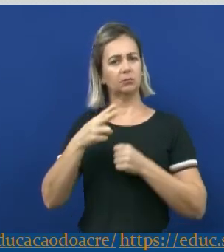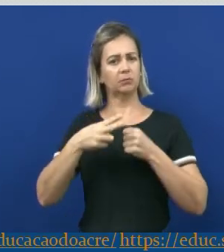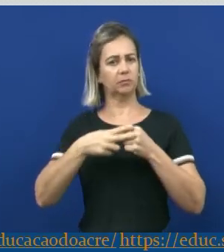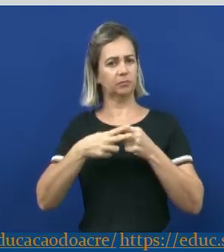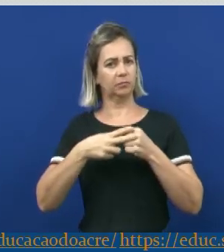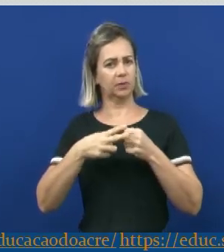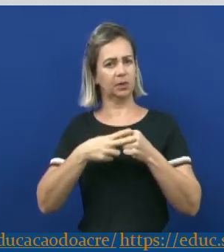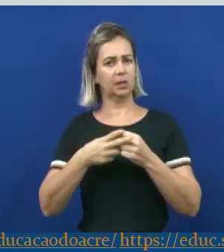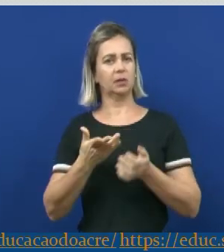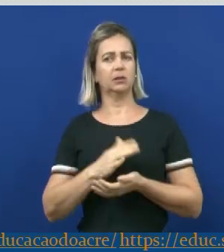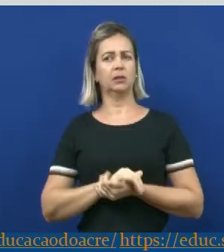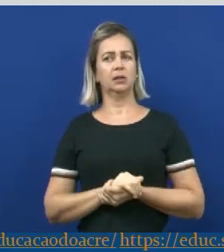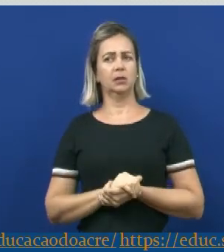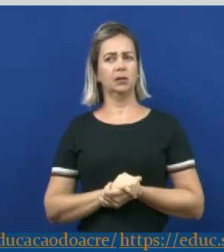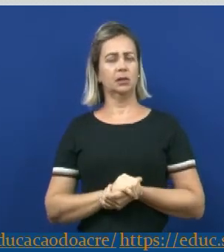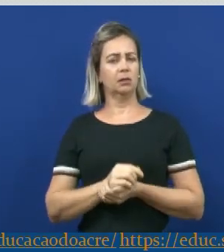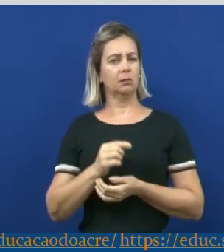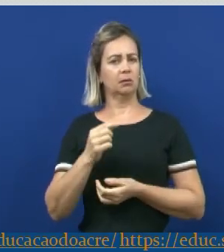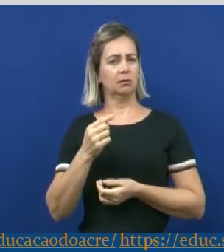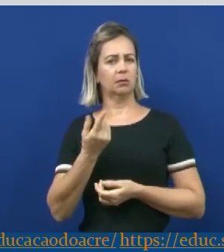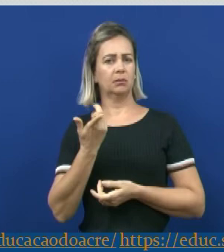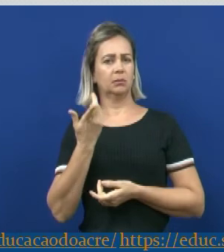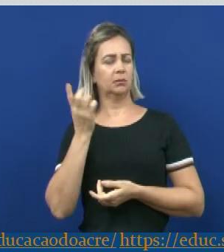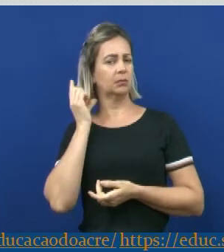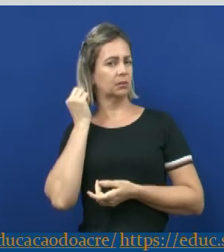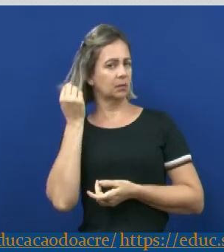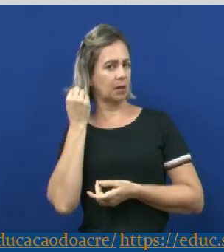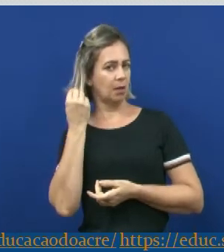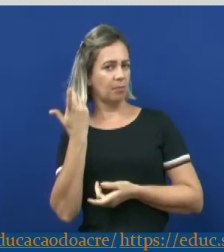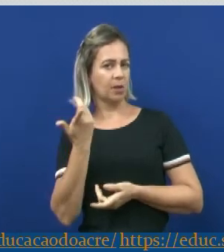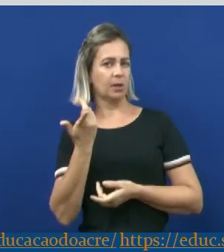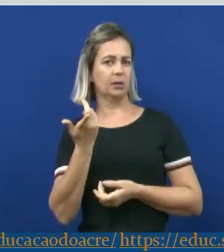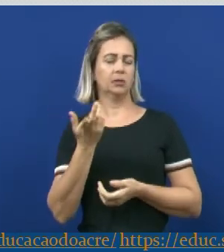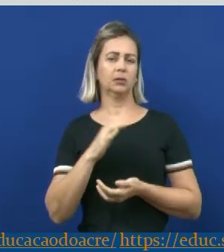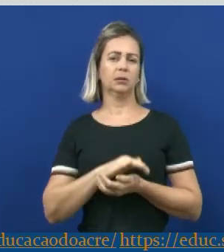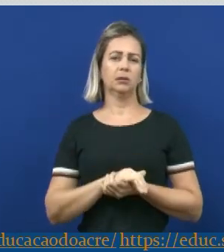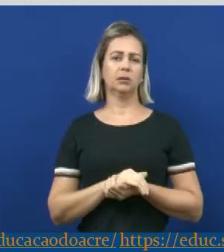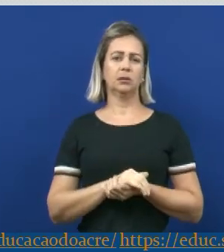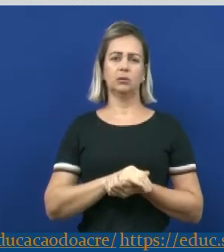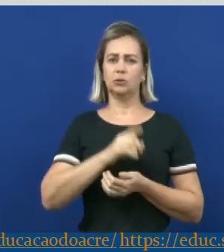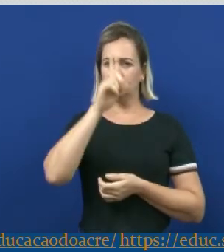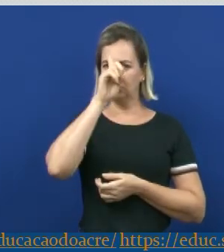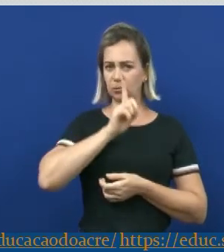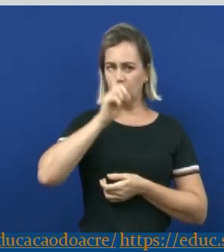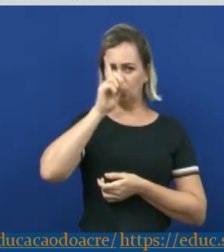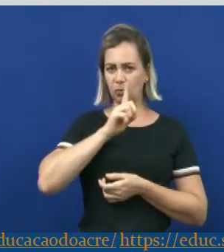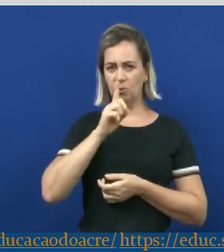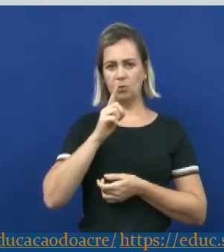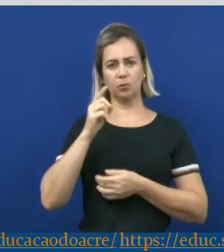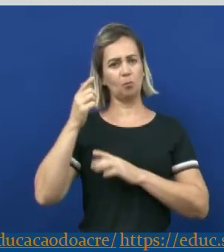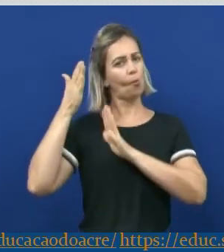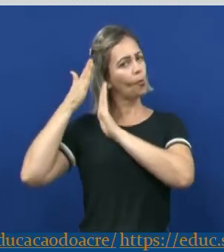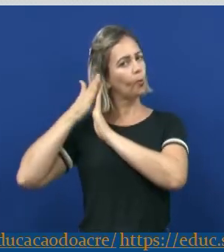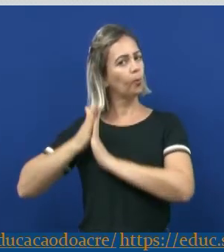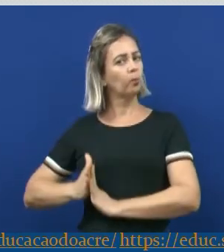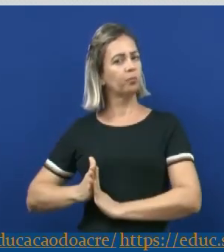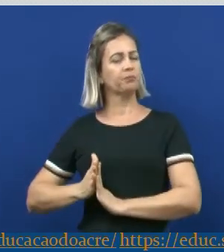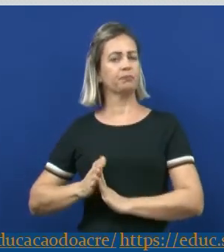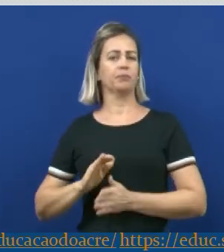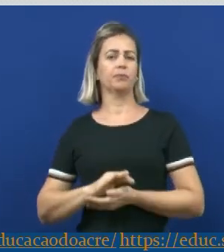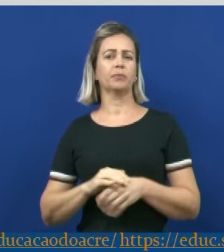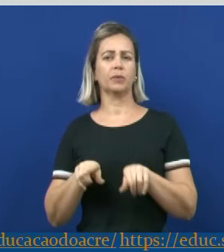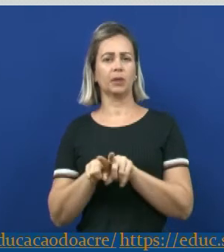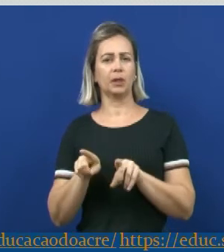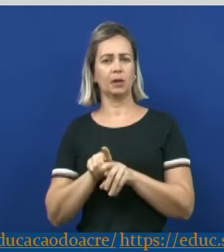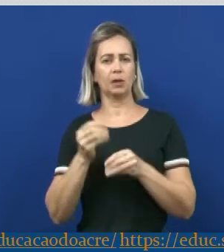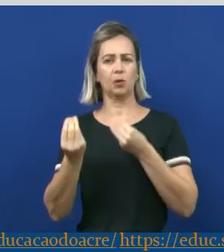los pelos rubios, como vimos, lisos y largos, certo? E sua roupa, que